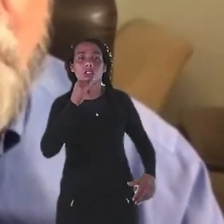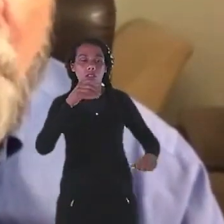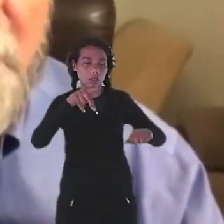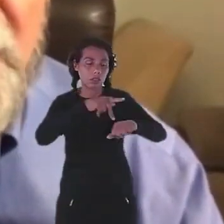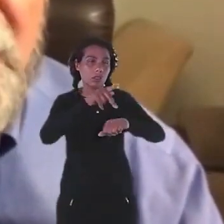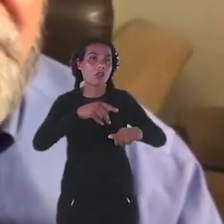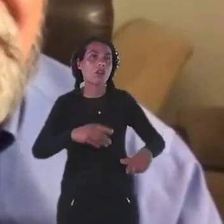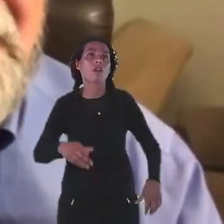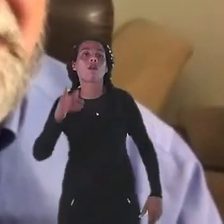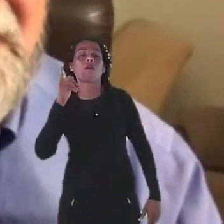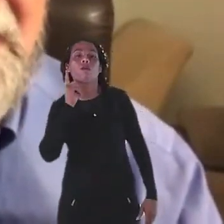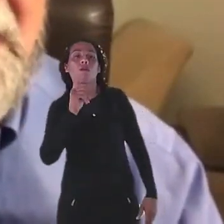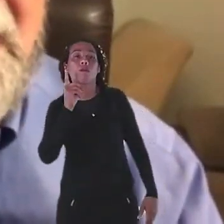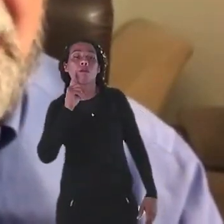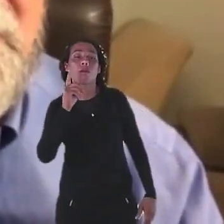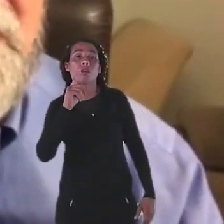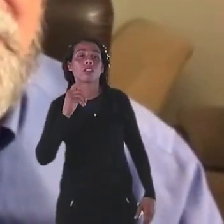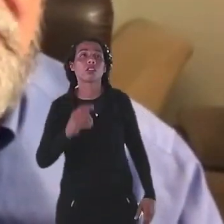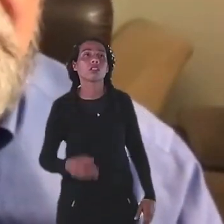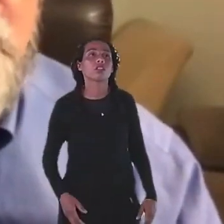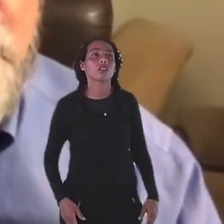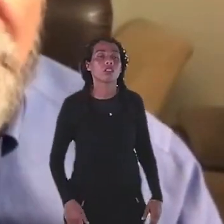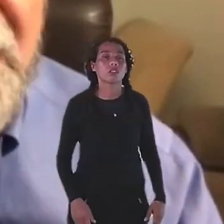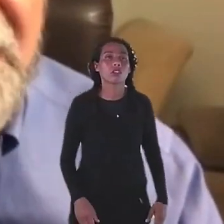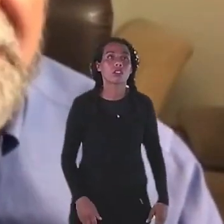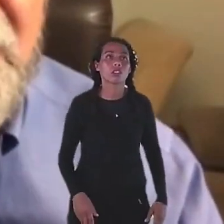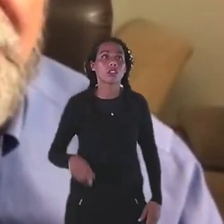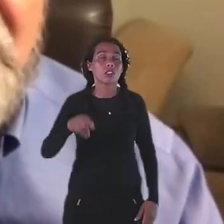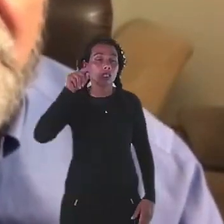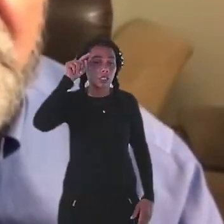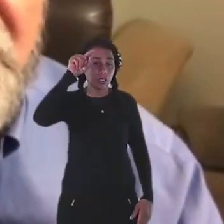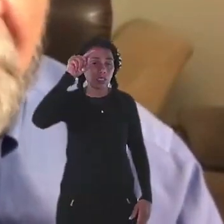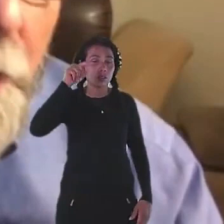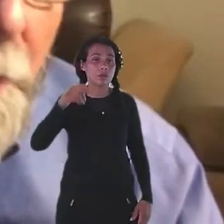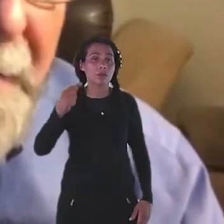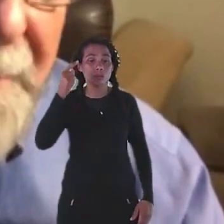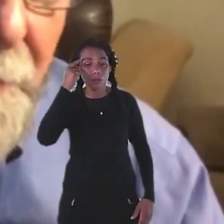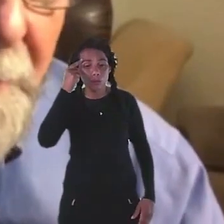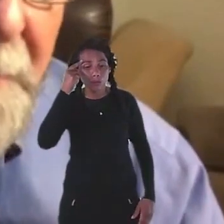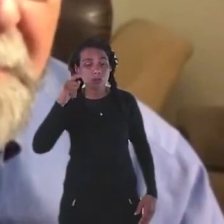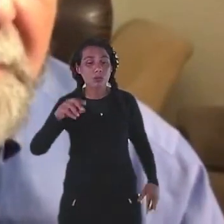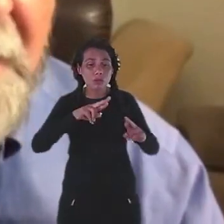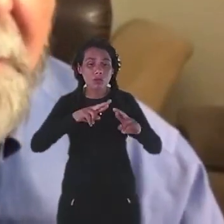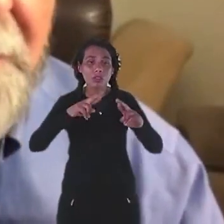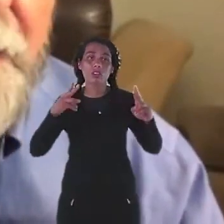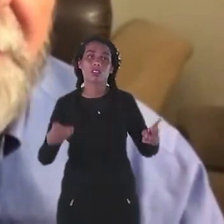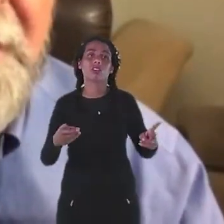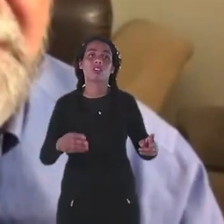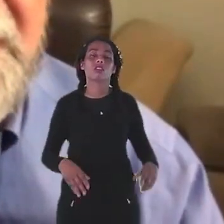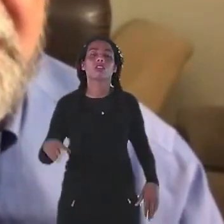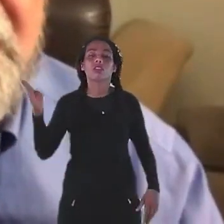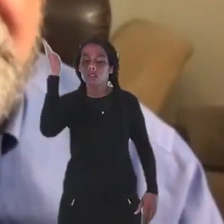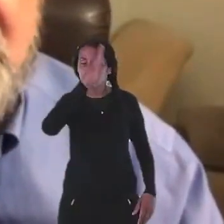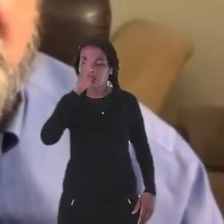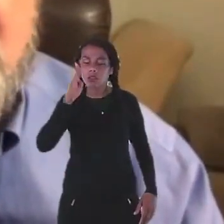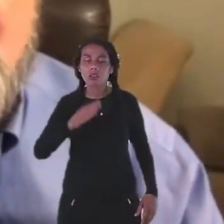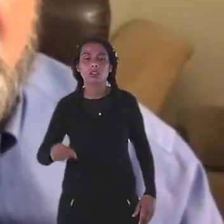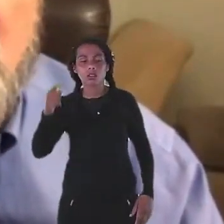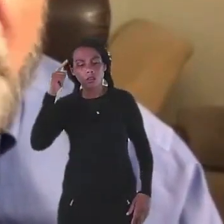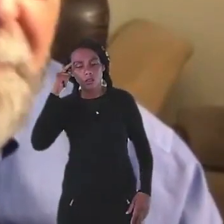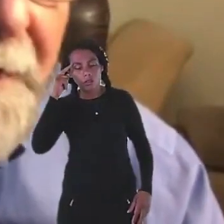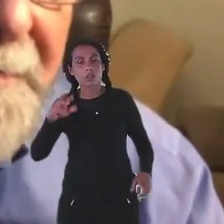não tem como reconciliar as visões de mundo que existem nos Estados Unidos, por exemplo, ou no Brasil, da mesma forma,